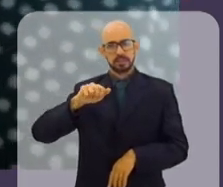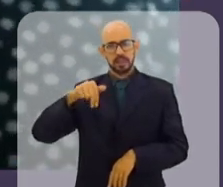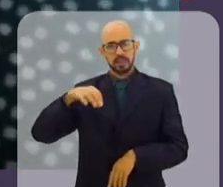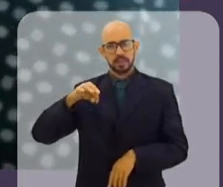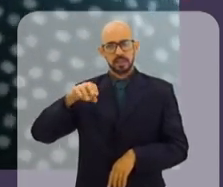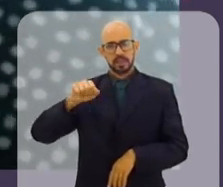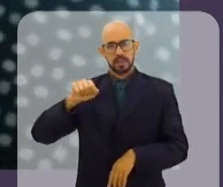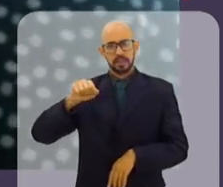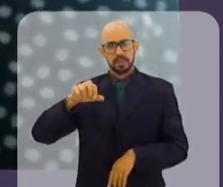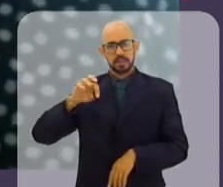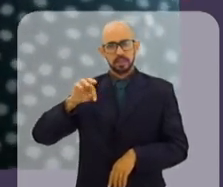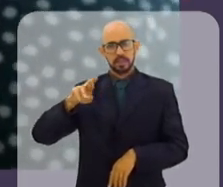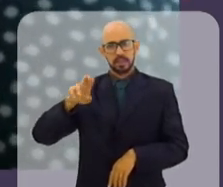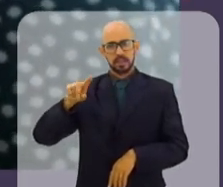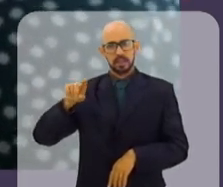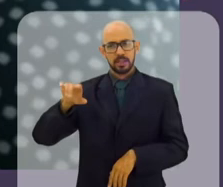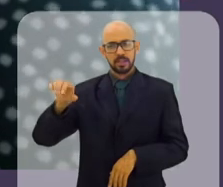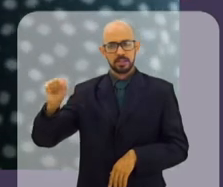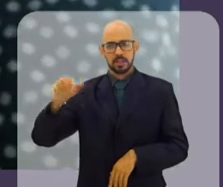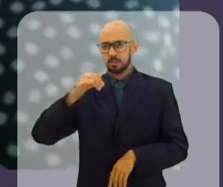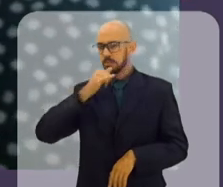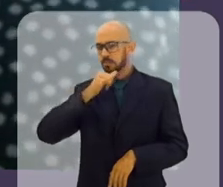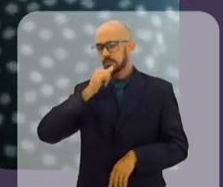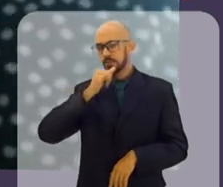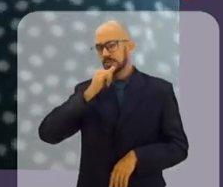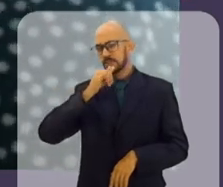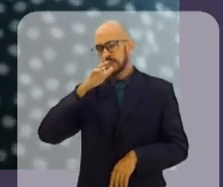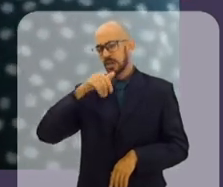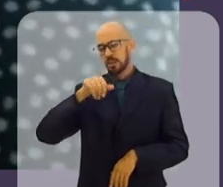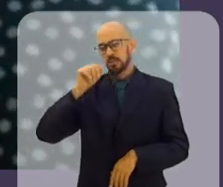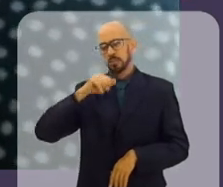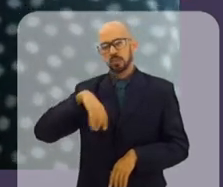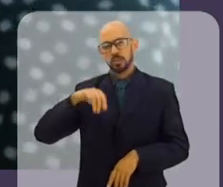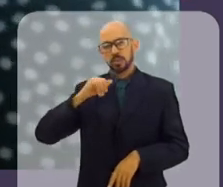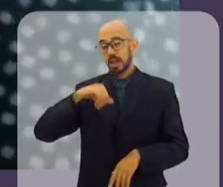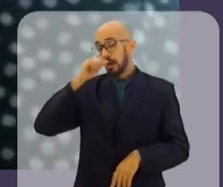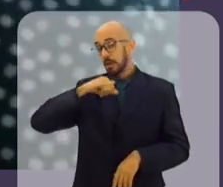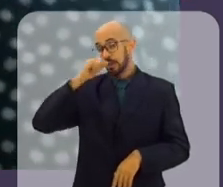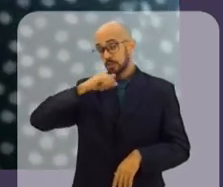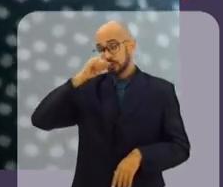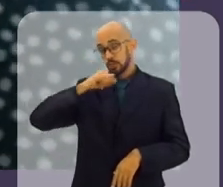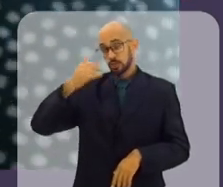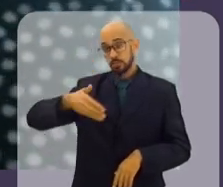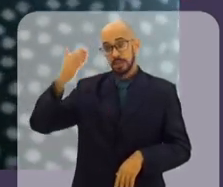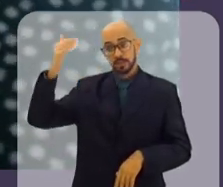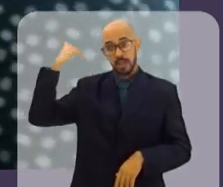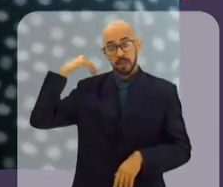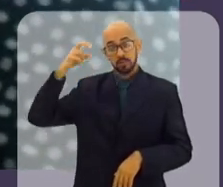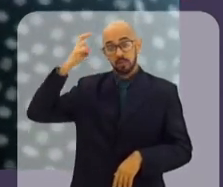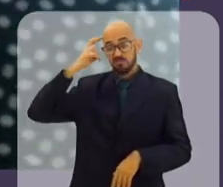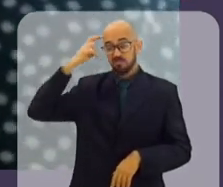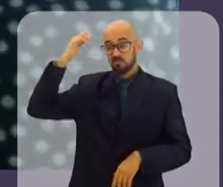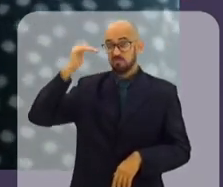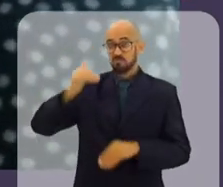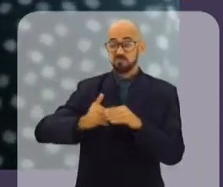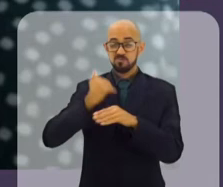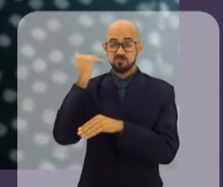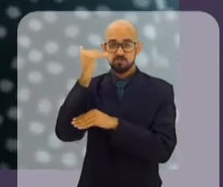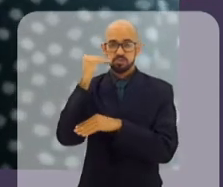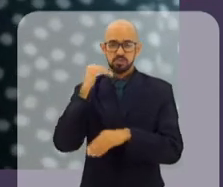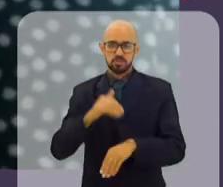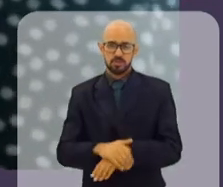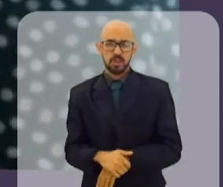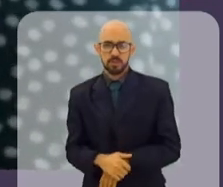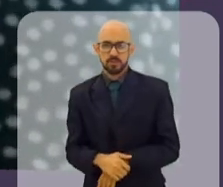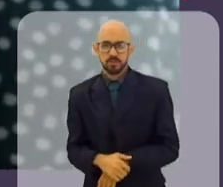mulheres que viveram em idades antigas, né, idade média, e foram grandes intelectuais. Então, o